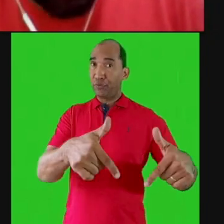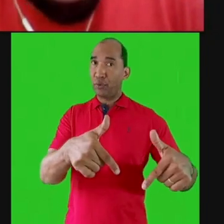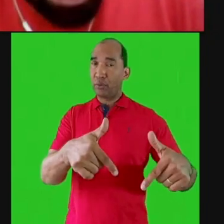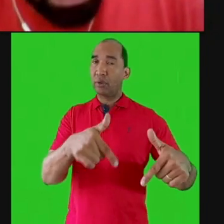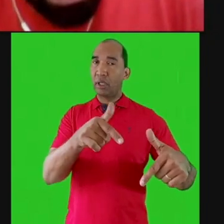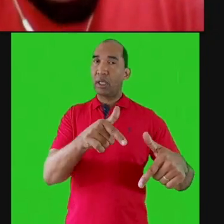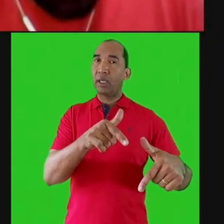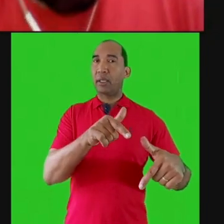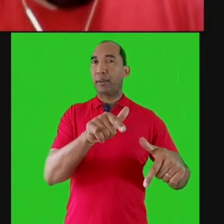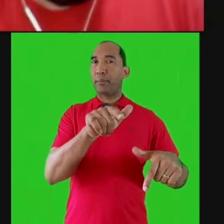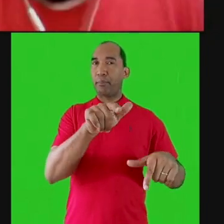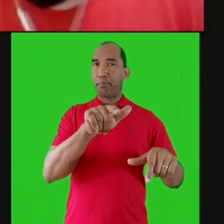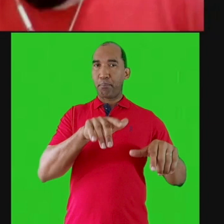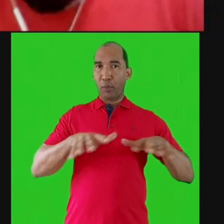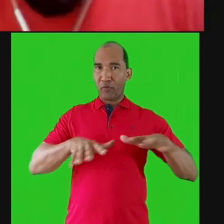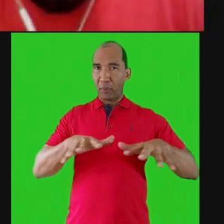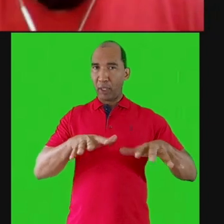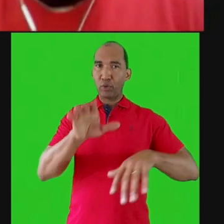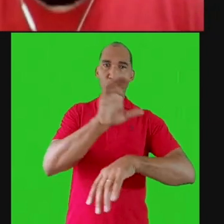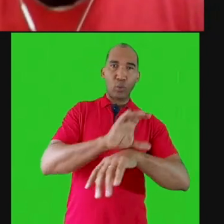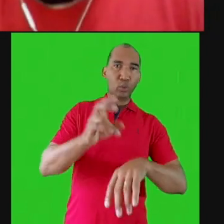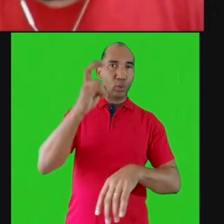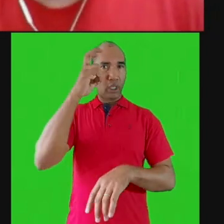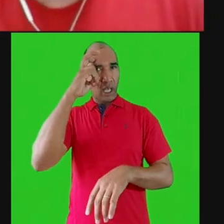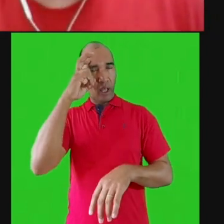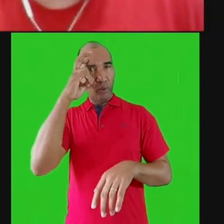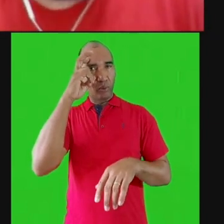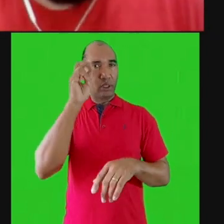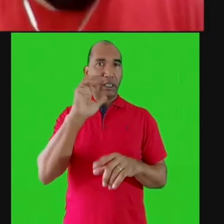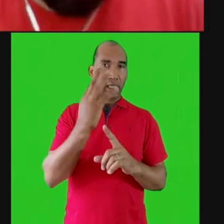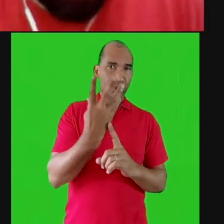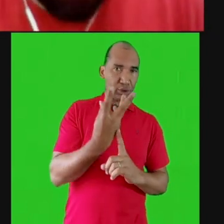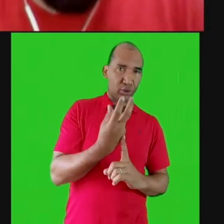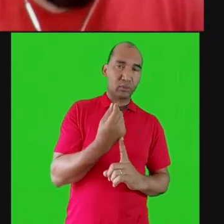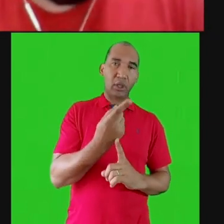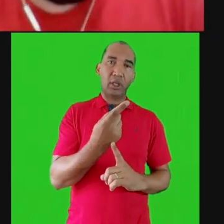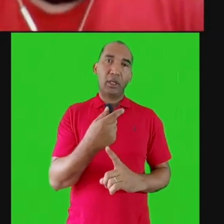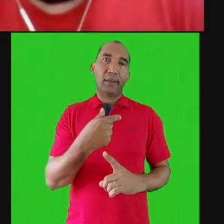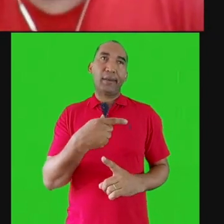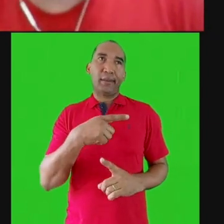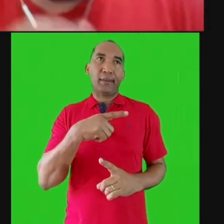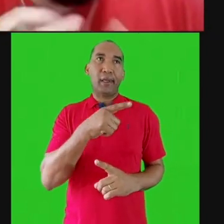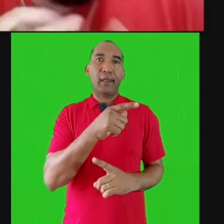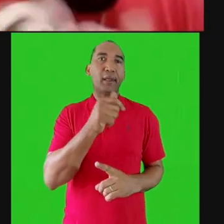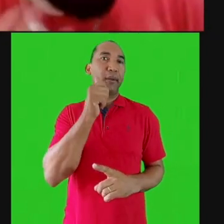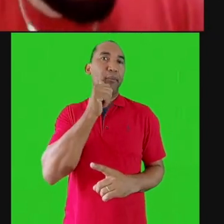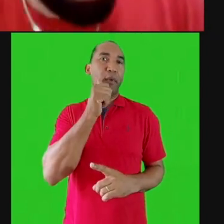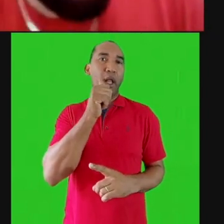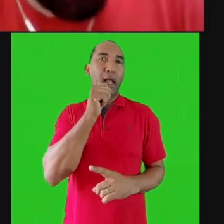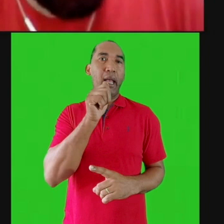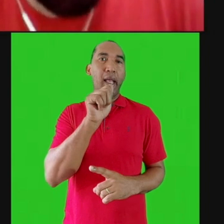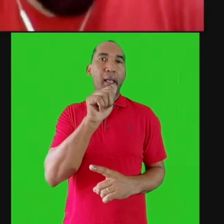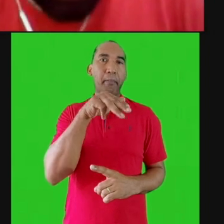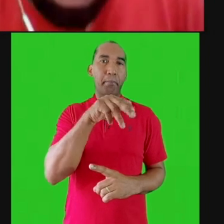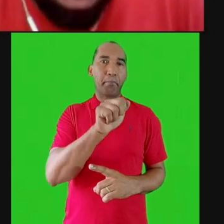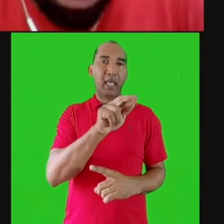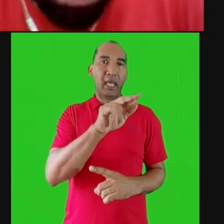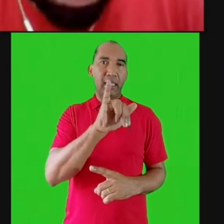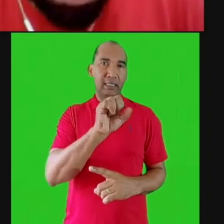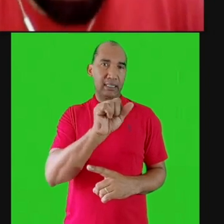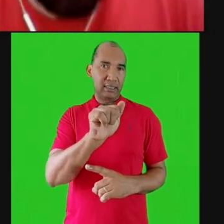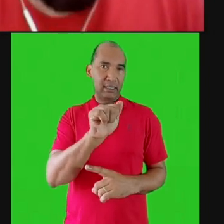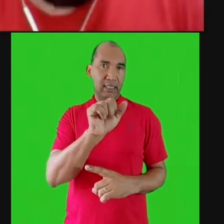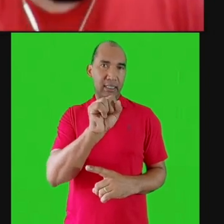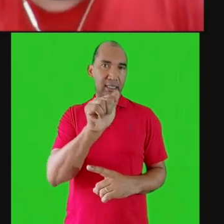culturais e artísticos, e que buscam formação? E aí eu busquei a Laila Sá, que é uma atriz maravilhosa, bem premiada também do